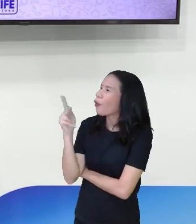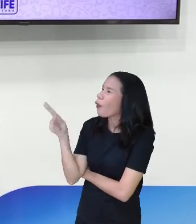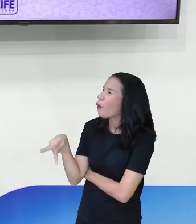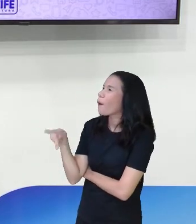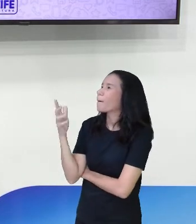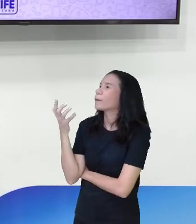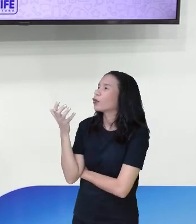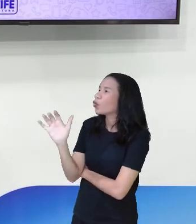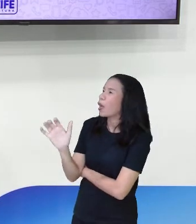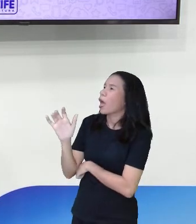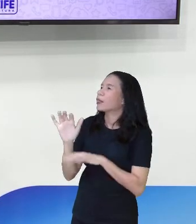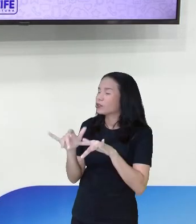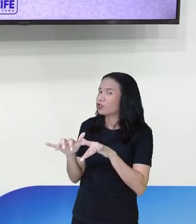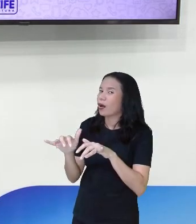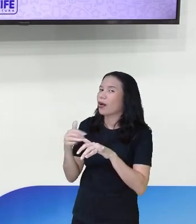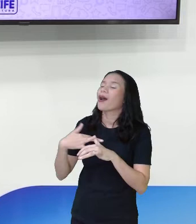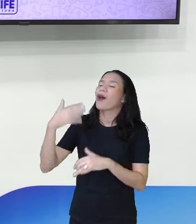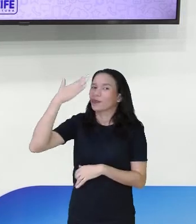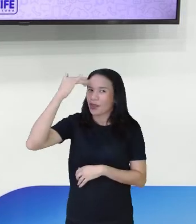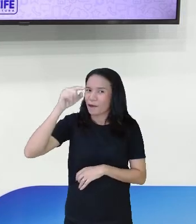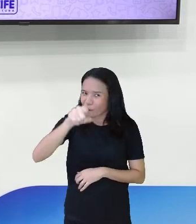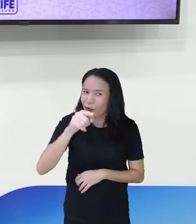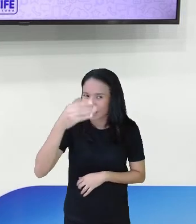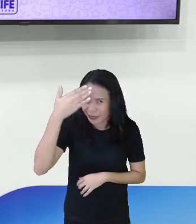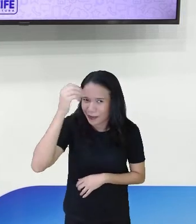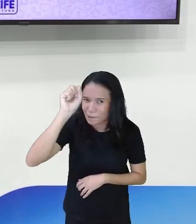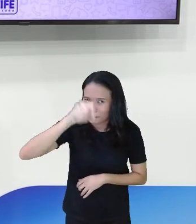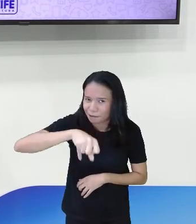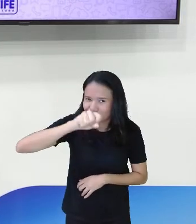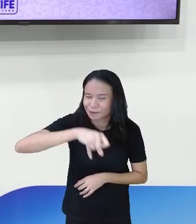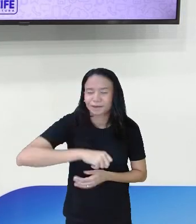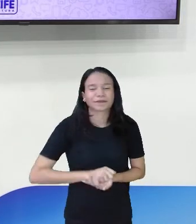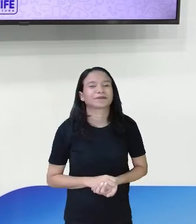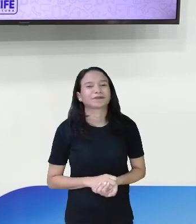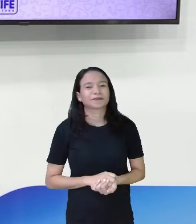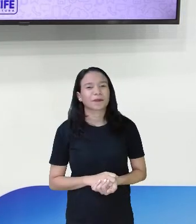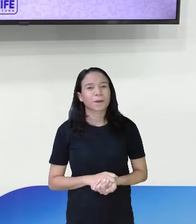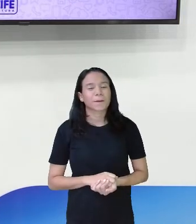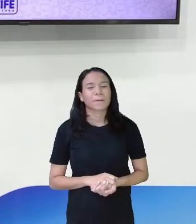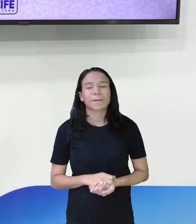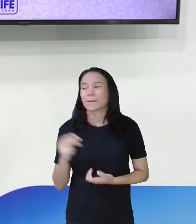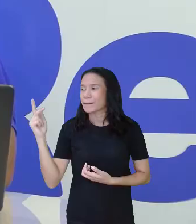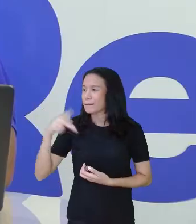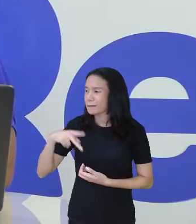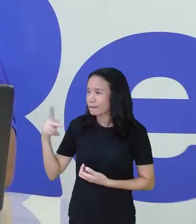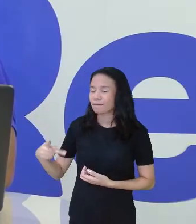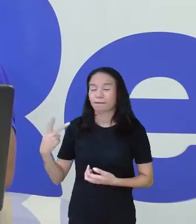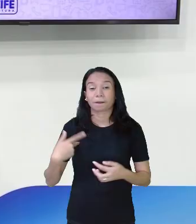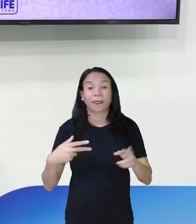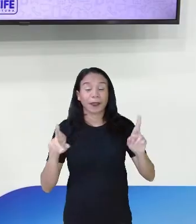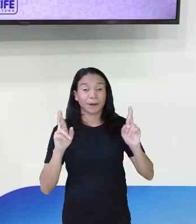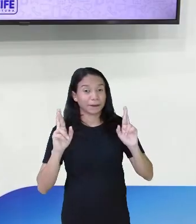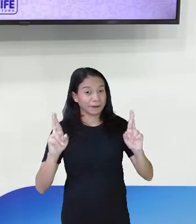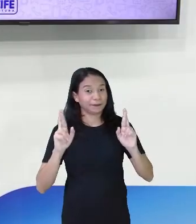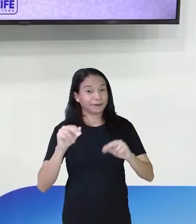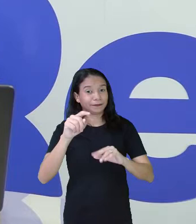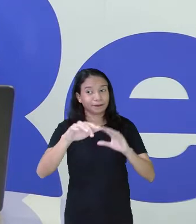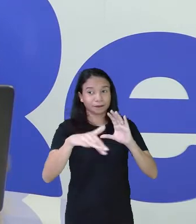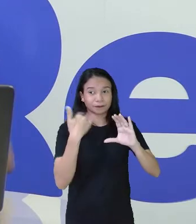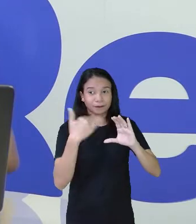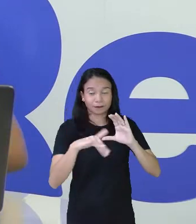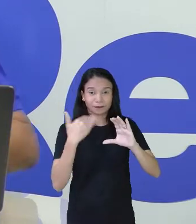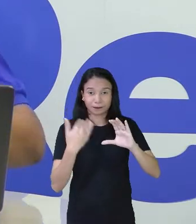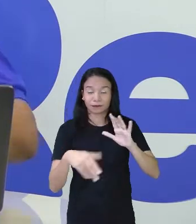porque eu não queria digitar, mas eu sei que você sabe. Tá certo? A professora está ali, né, professora? Esperando a sua